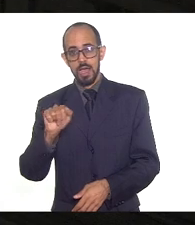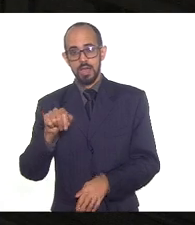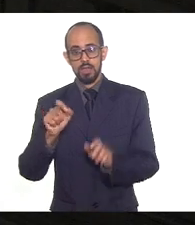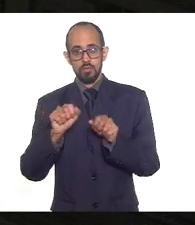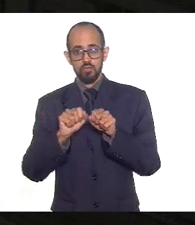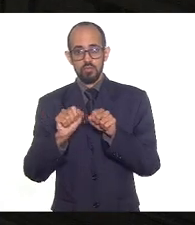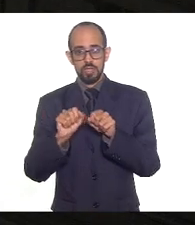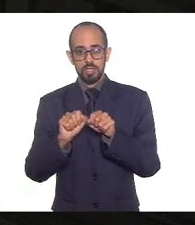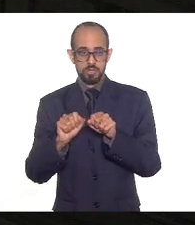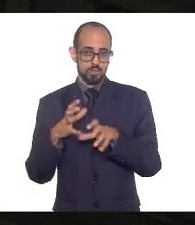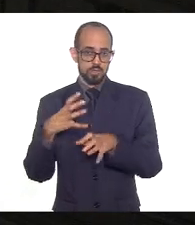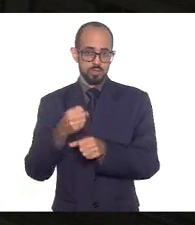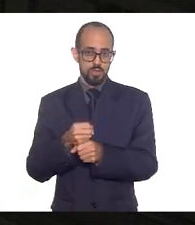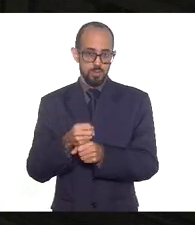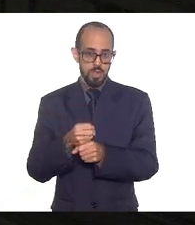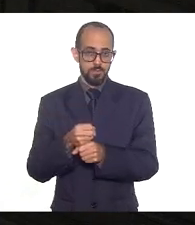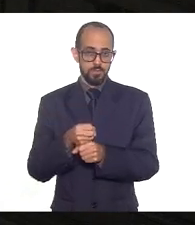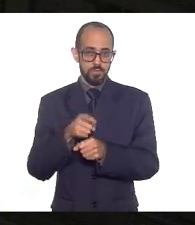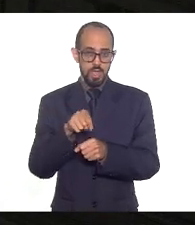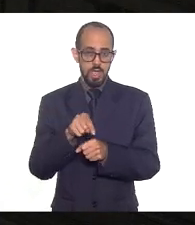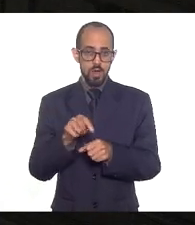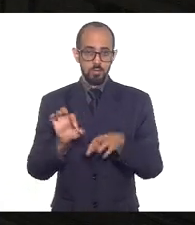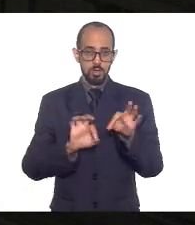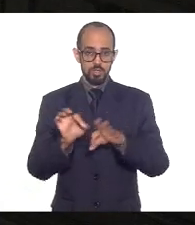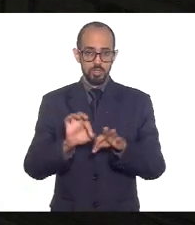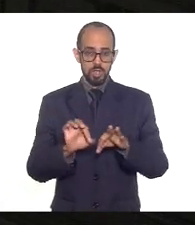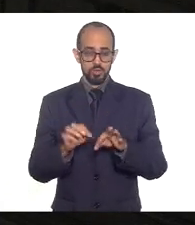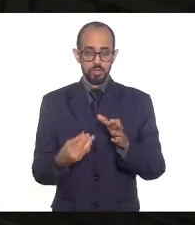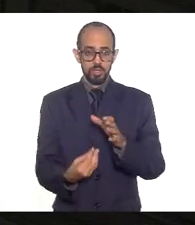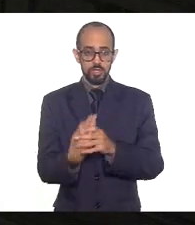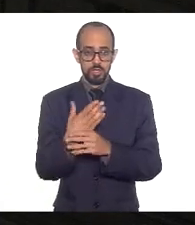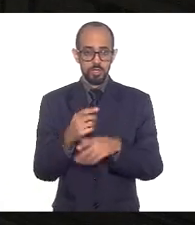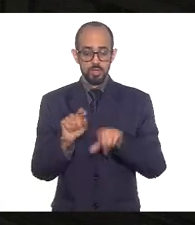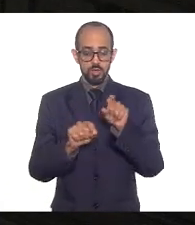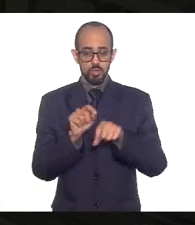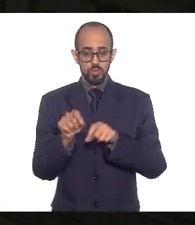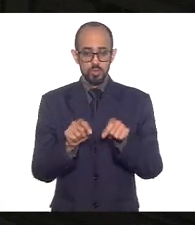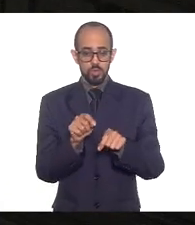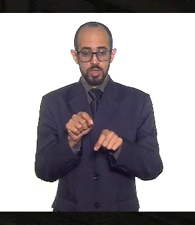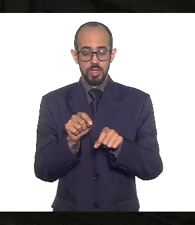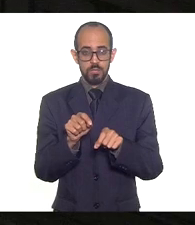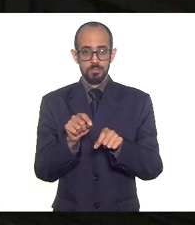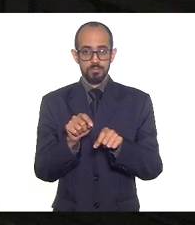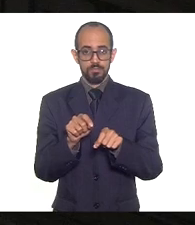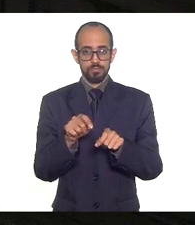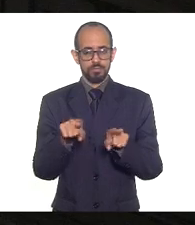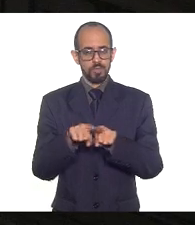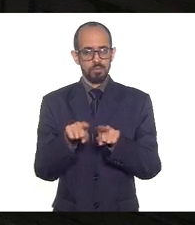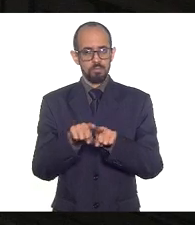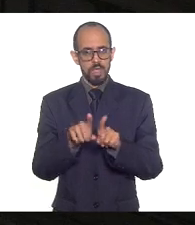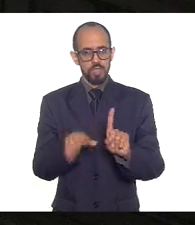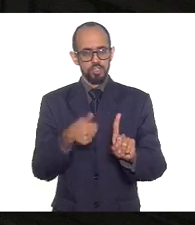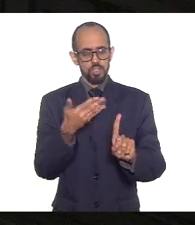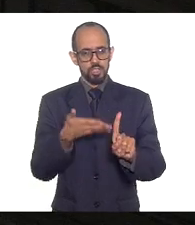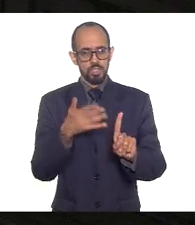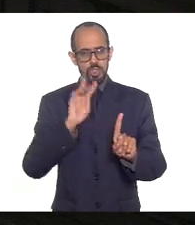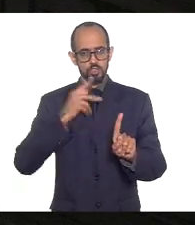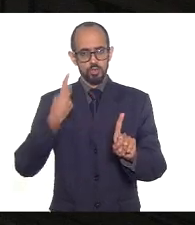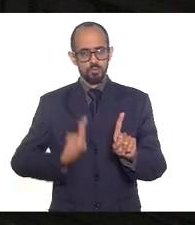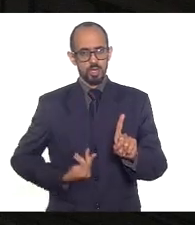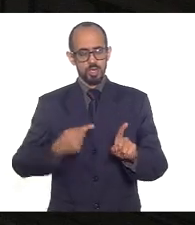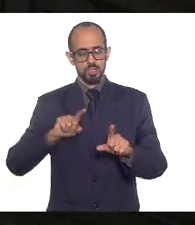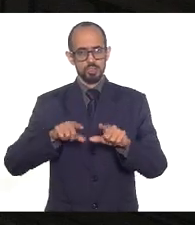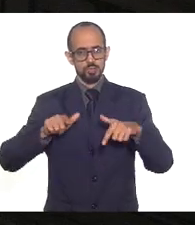ele estabelece senhor presidente algo que é fundamental estabelece Inclusive a dignidade humana de